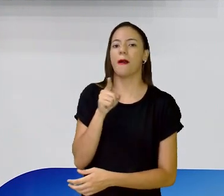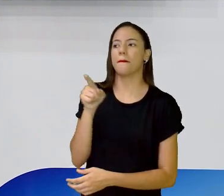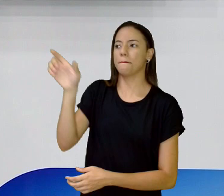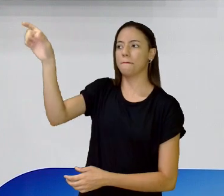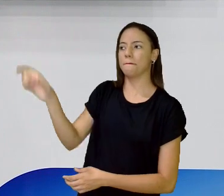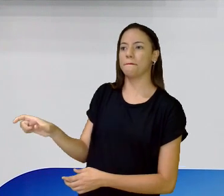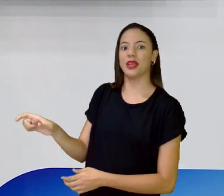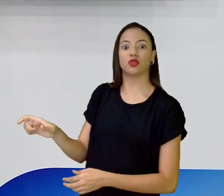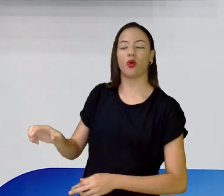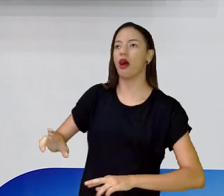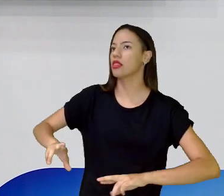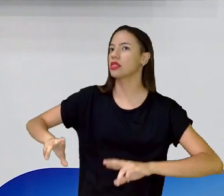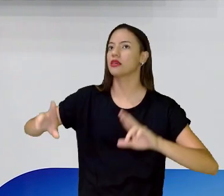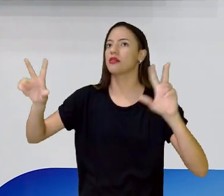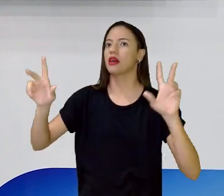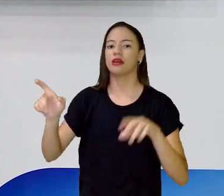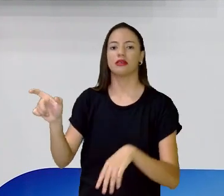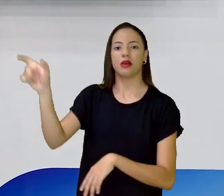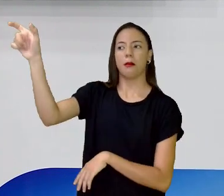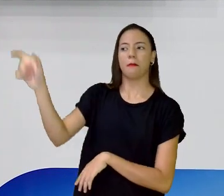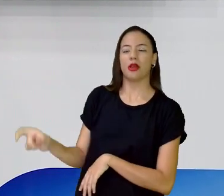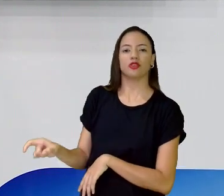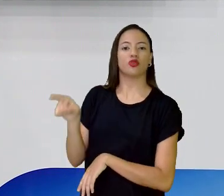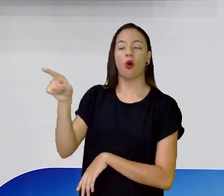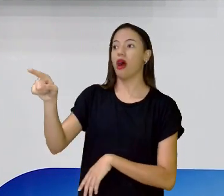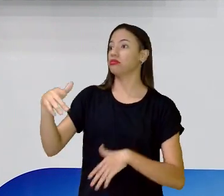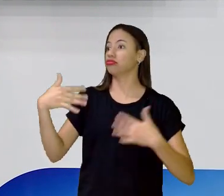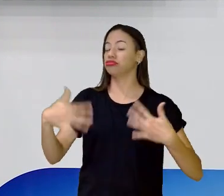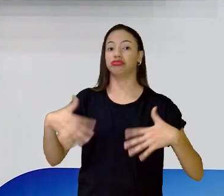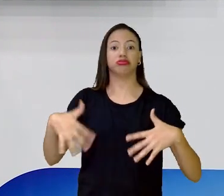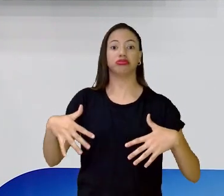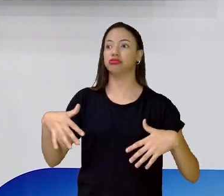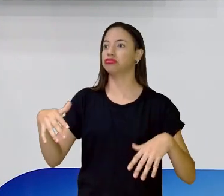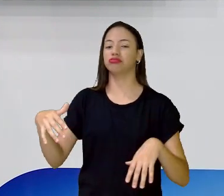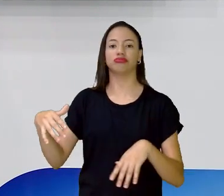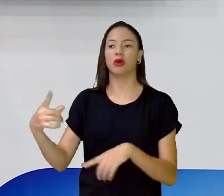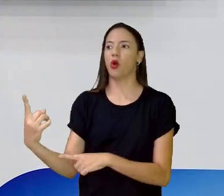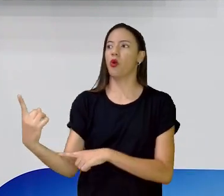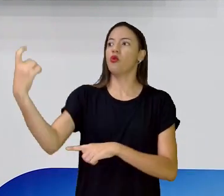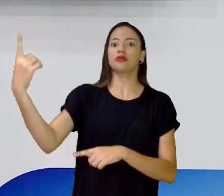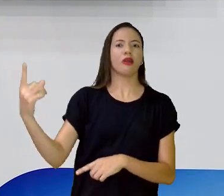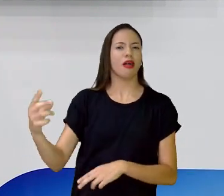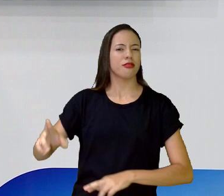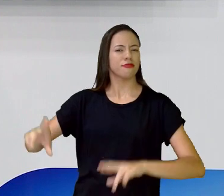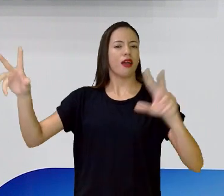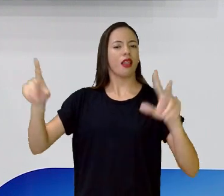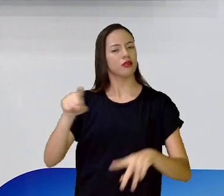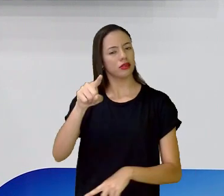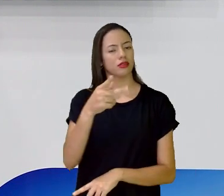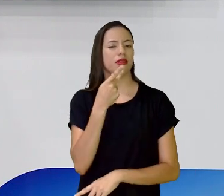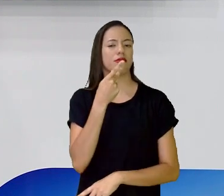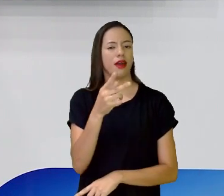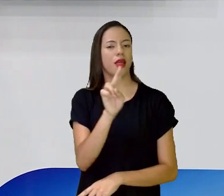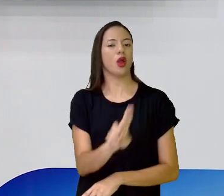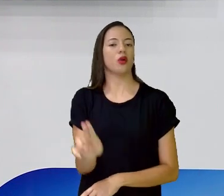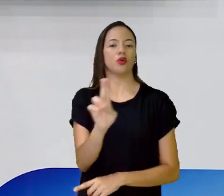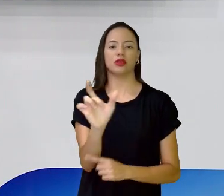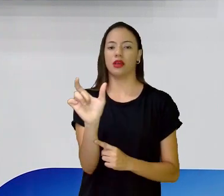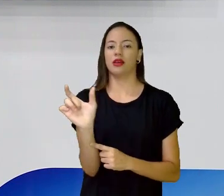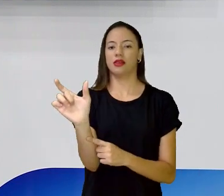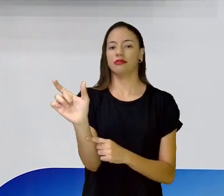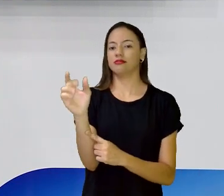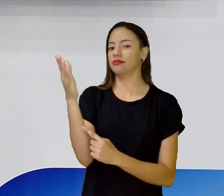pessoa diferente, uma pessoa que se destaca, uma pessoa inconfundível, você pode utilizar aí